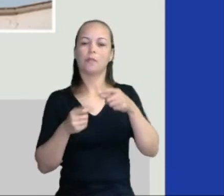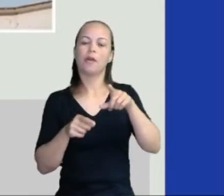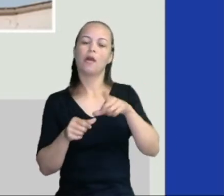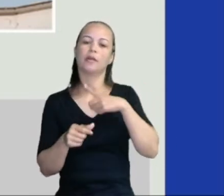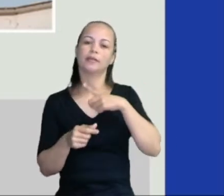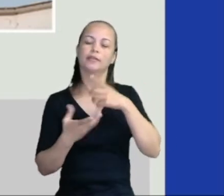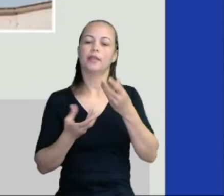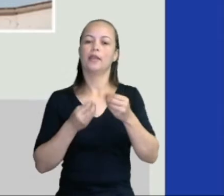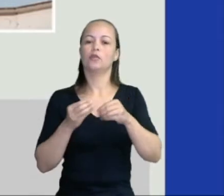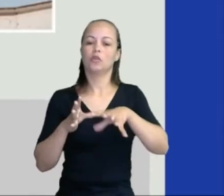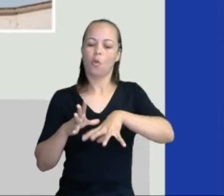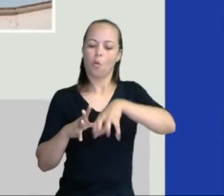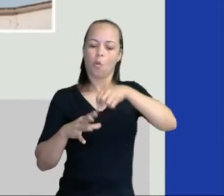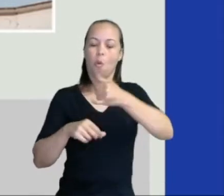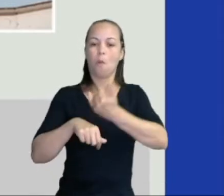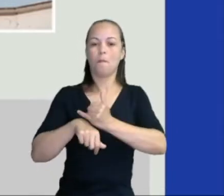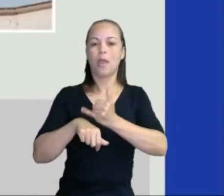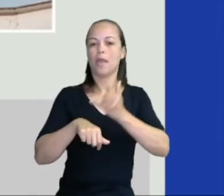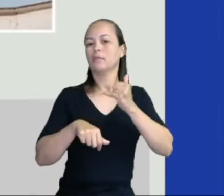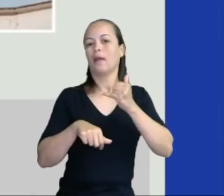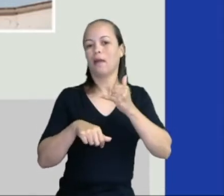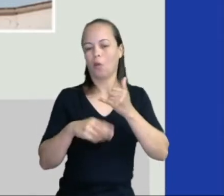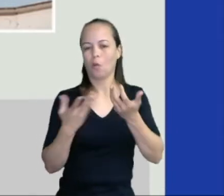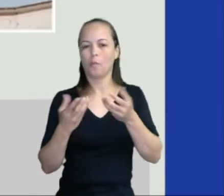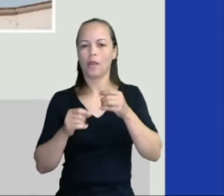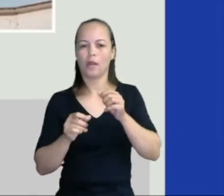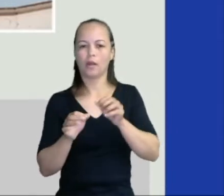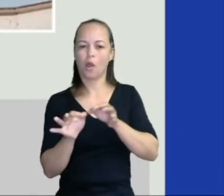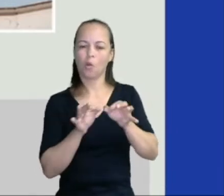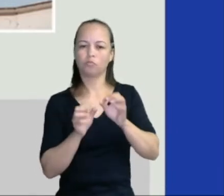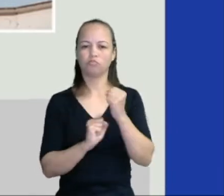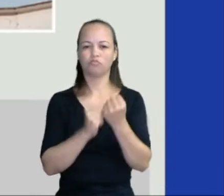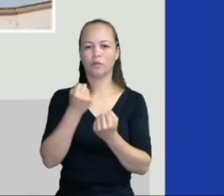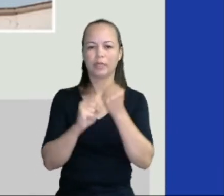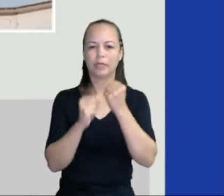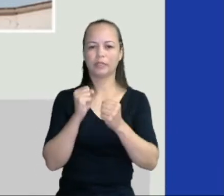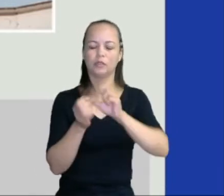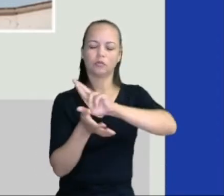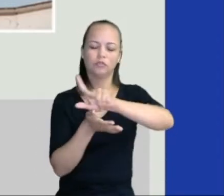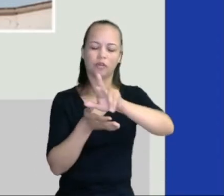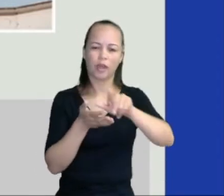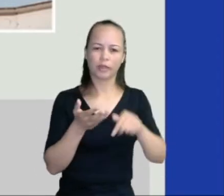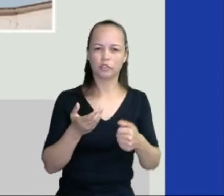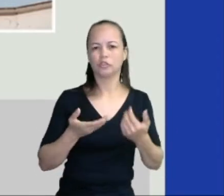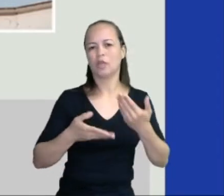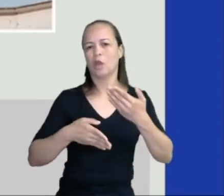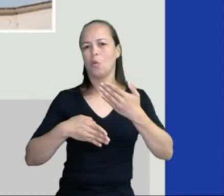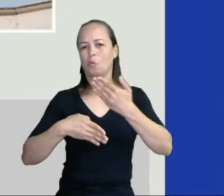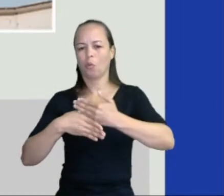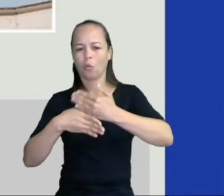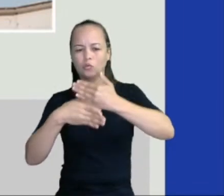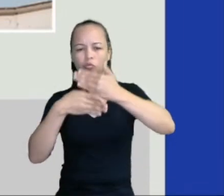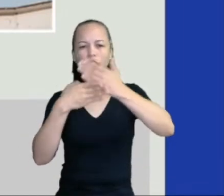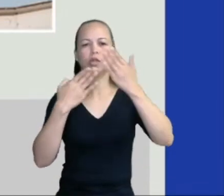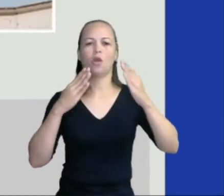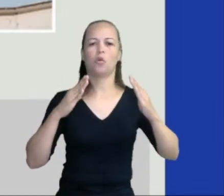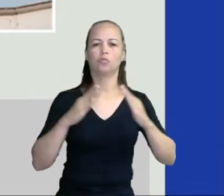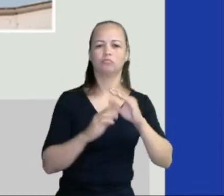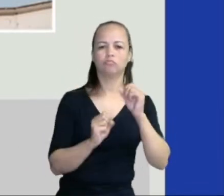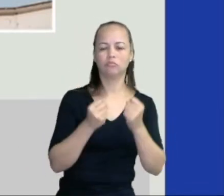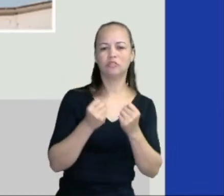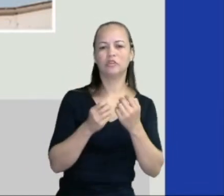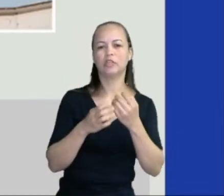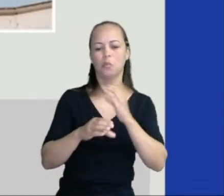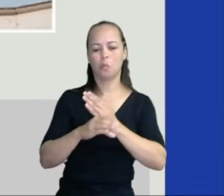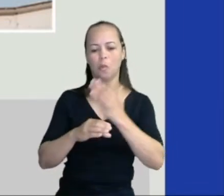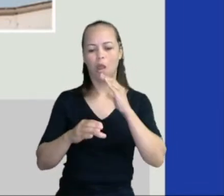extraído apenas o metal para a fabricação de muitos utensílios, tanto da construção civil, como os utensílios